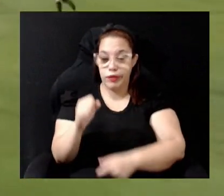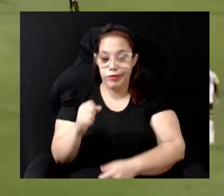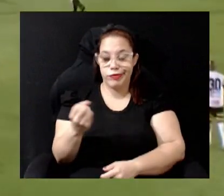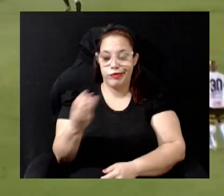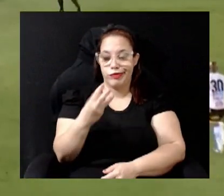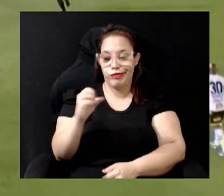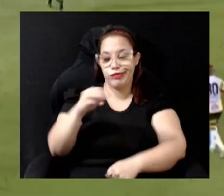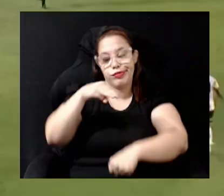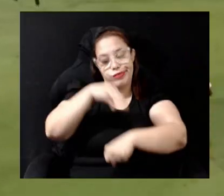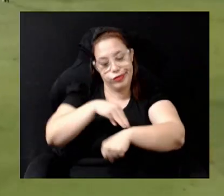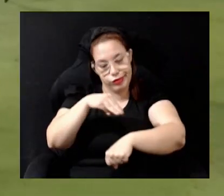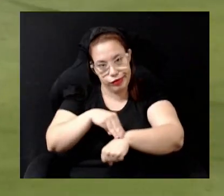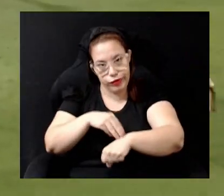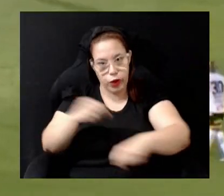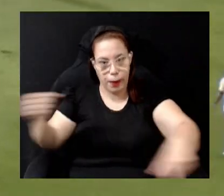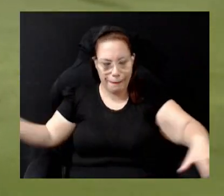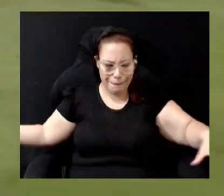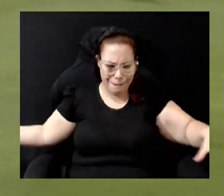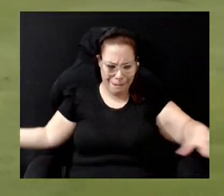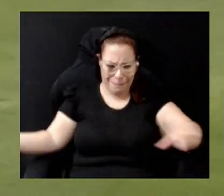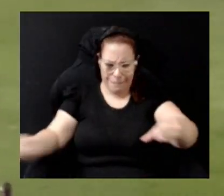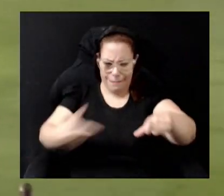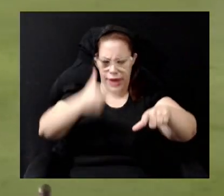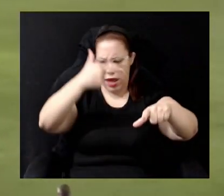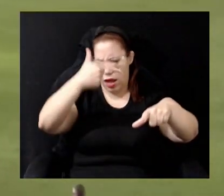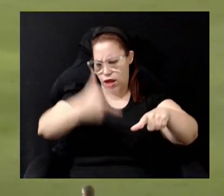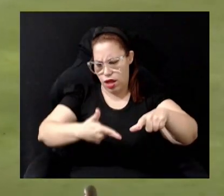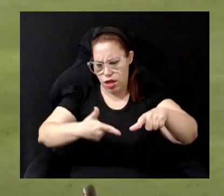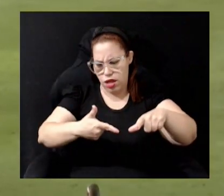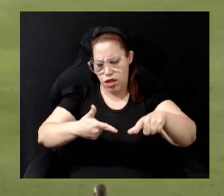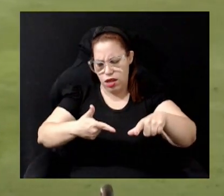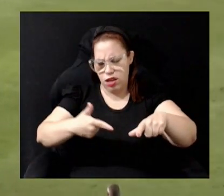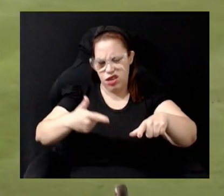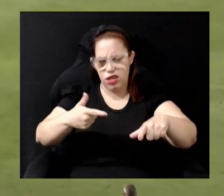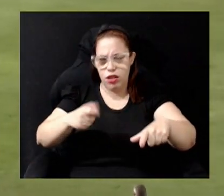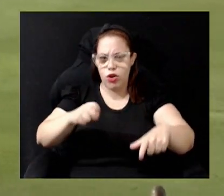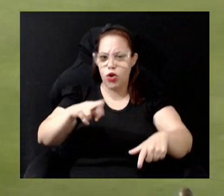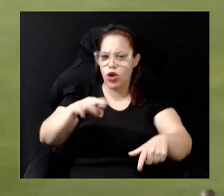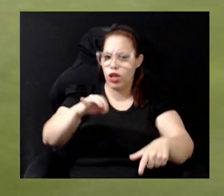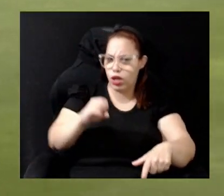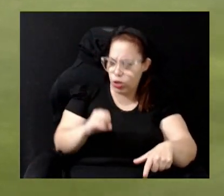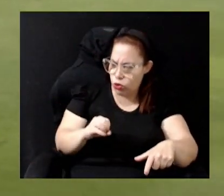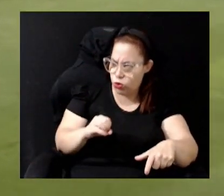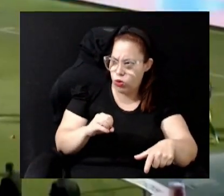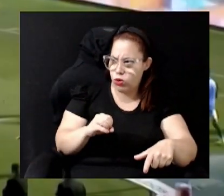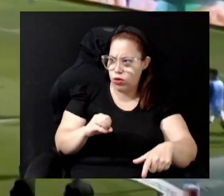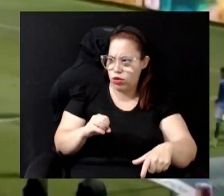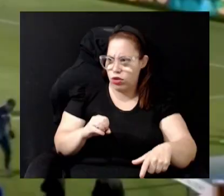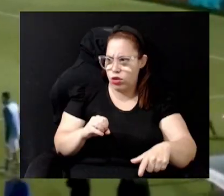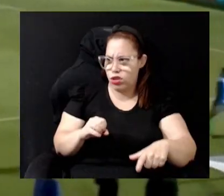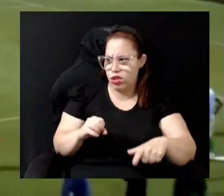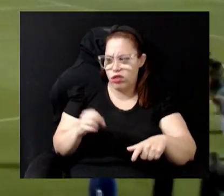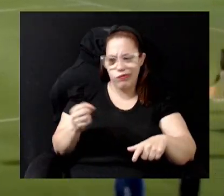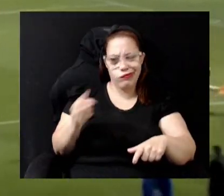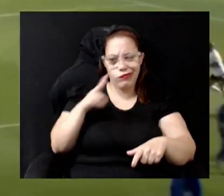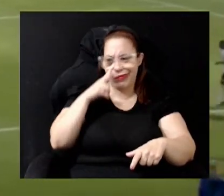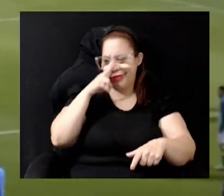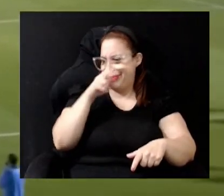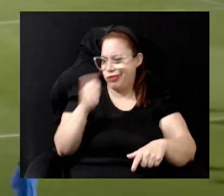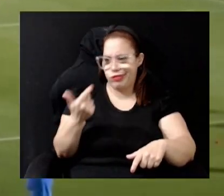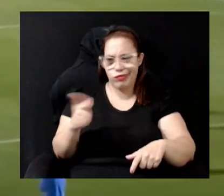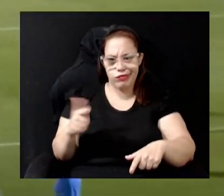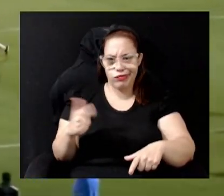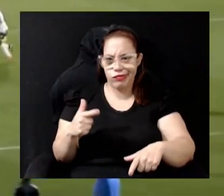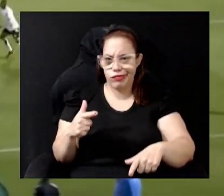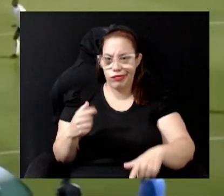o chutão de Jordi criou jogada para Rodrigo Soares, mas chutou sem força. Aos 42 minutos,